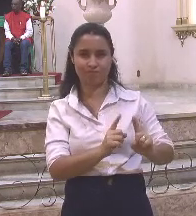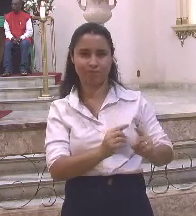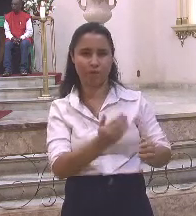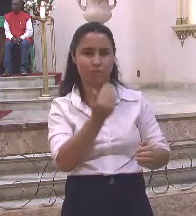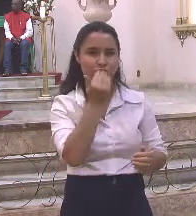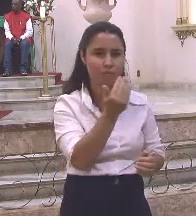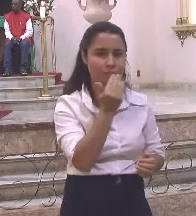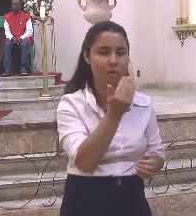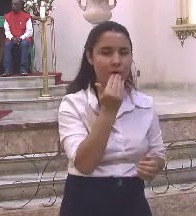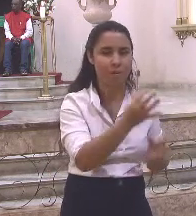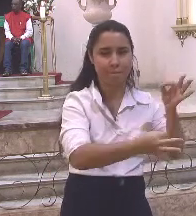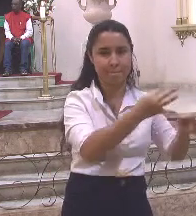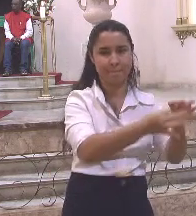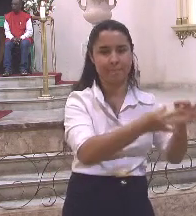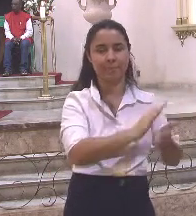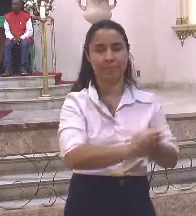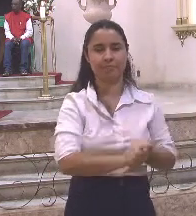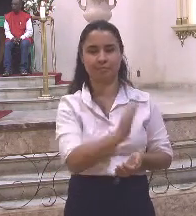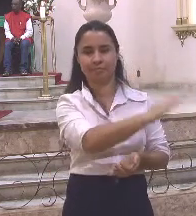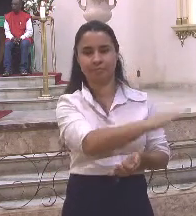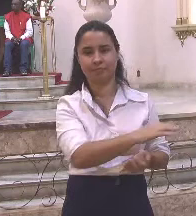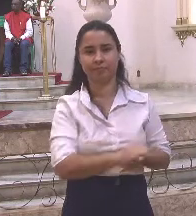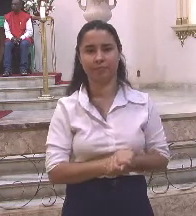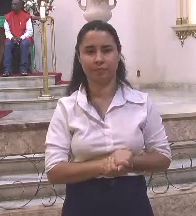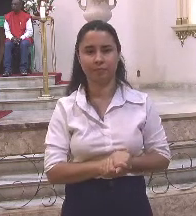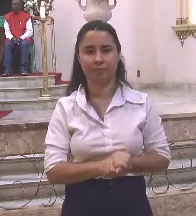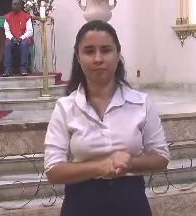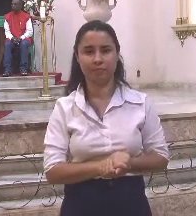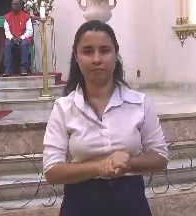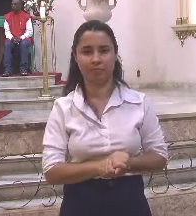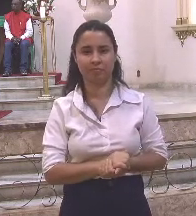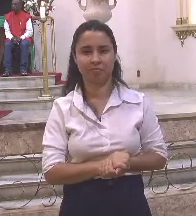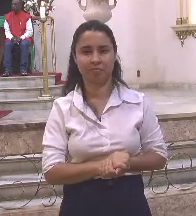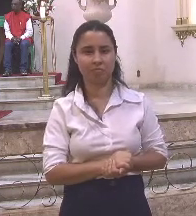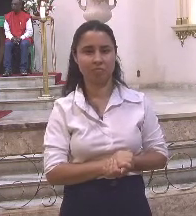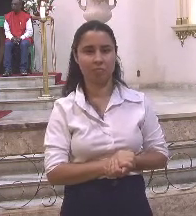ímpio e sem consideração por ninguém.